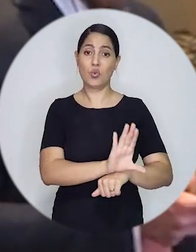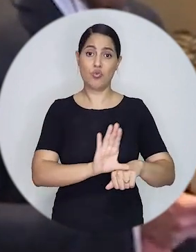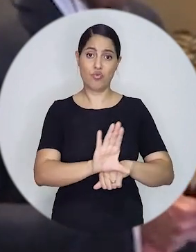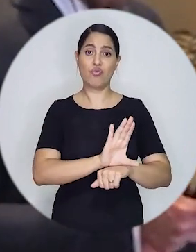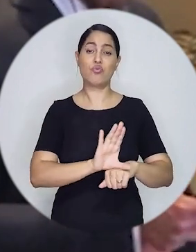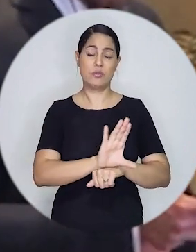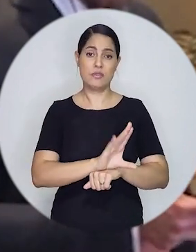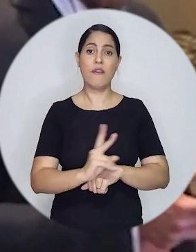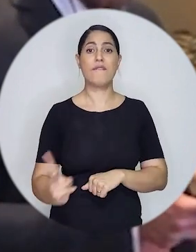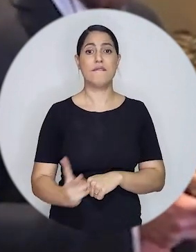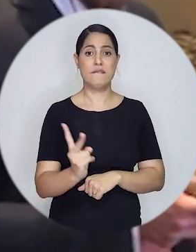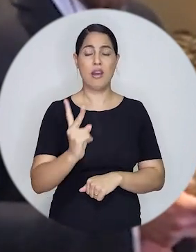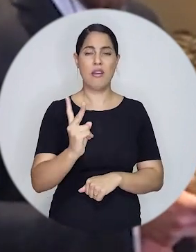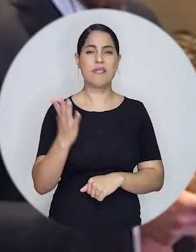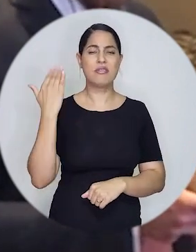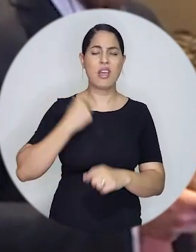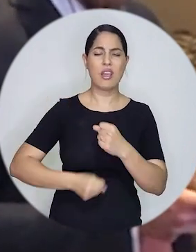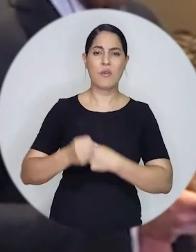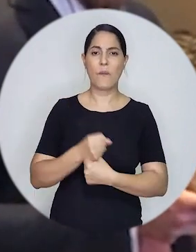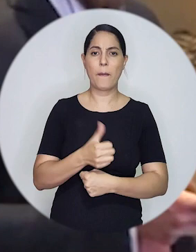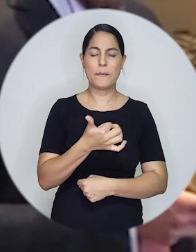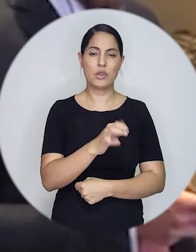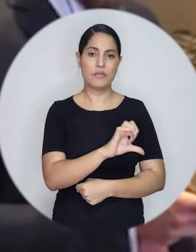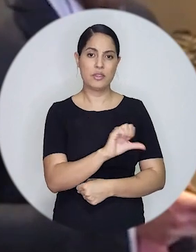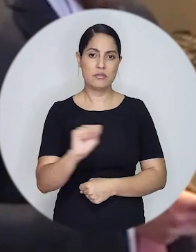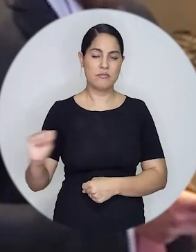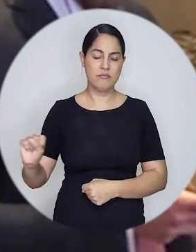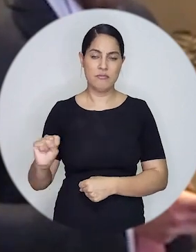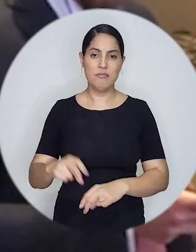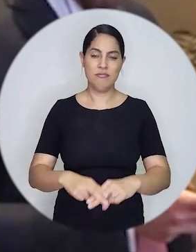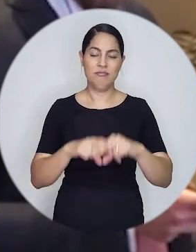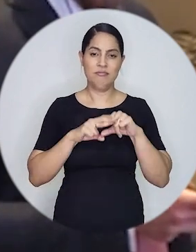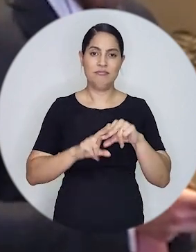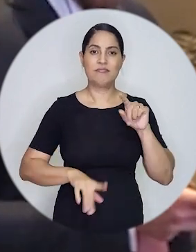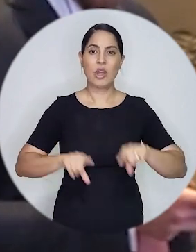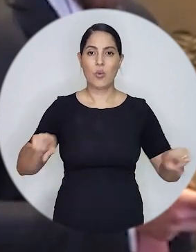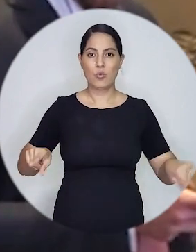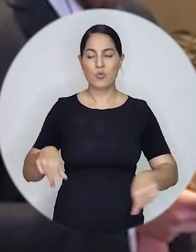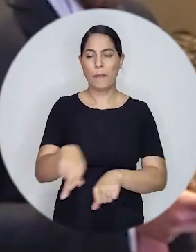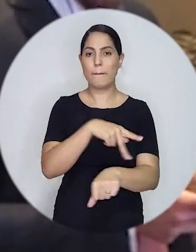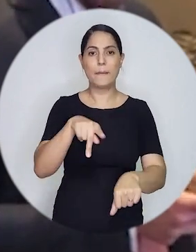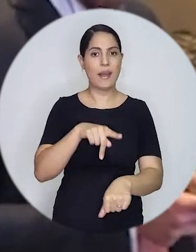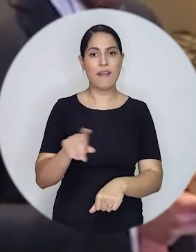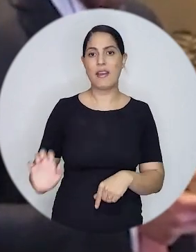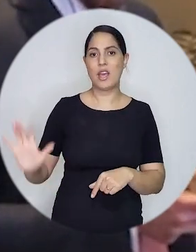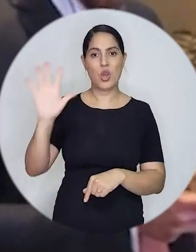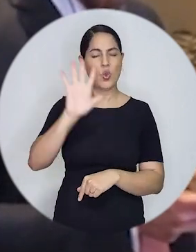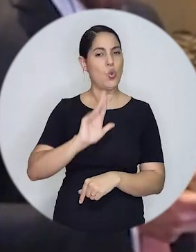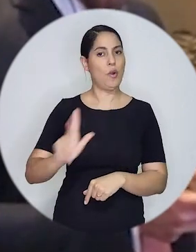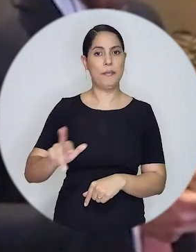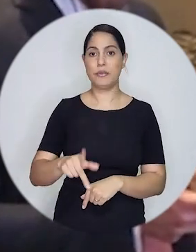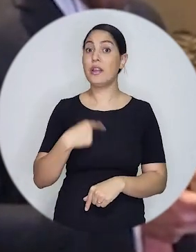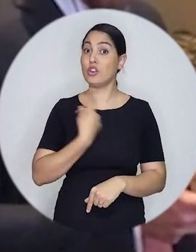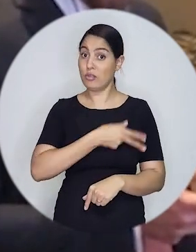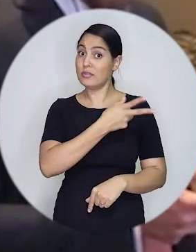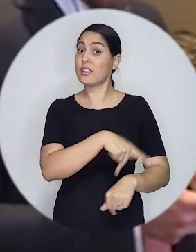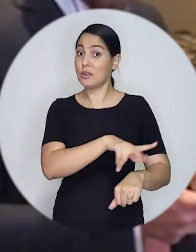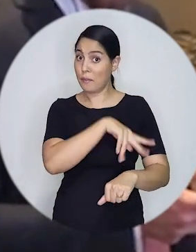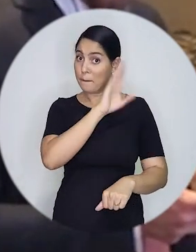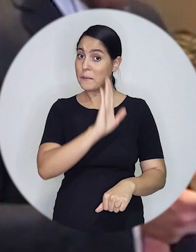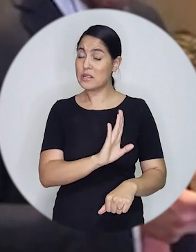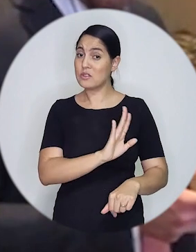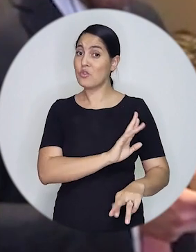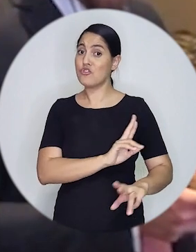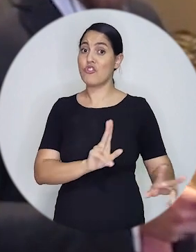o seu status constitucional, que está na Constituição pela primeira vez desde 88, que em alguns países, inclusive da Europa, não tem esse mesmo status que a